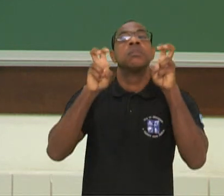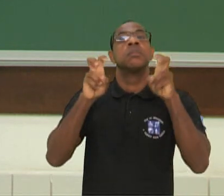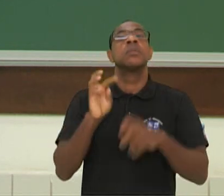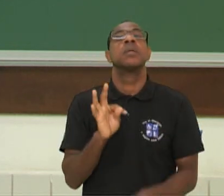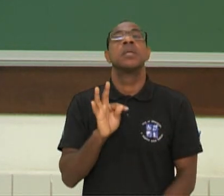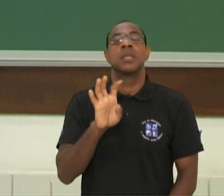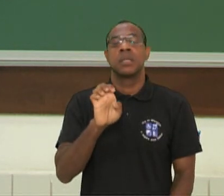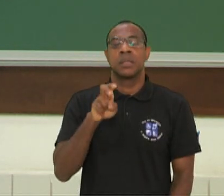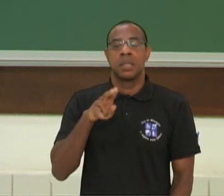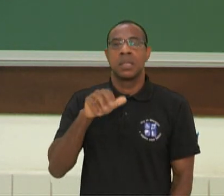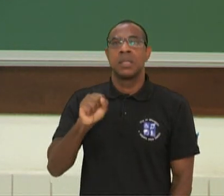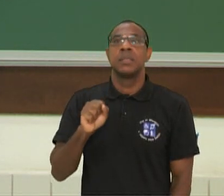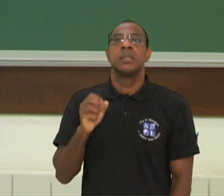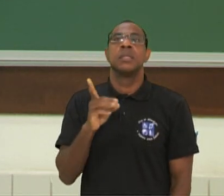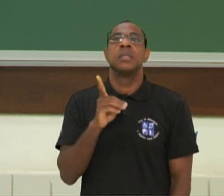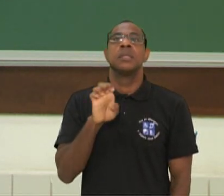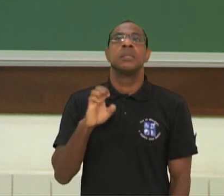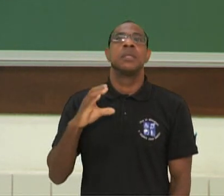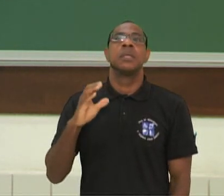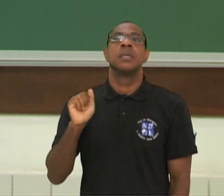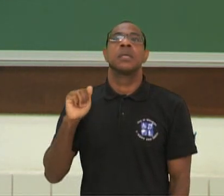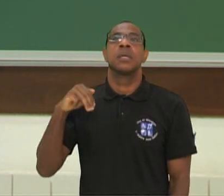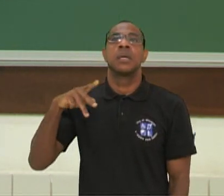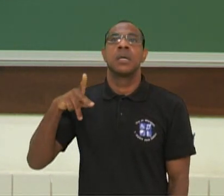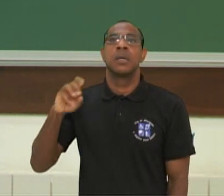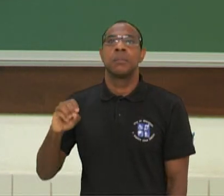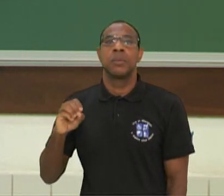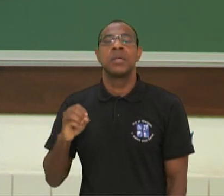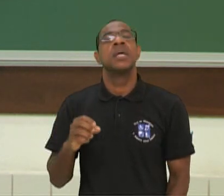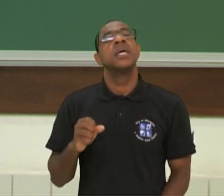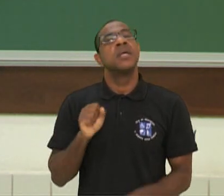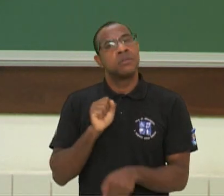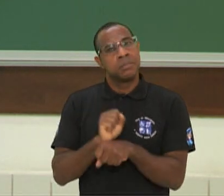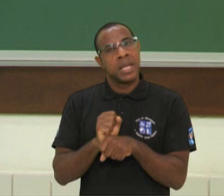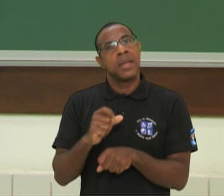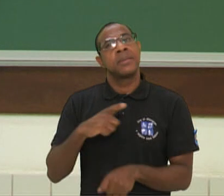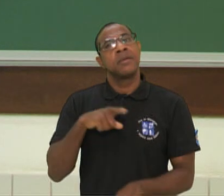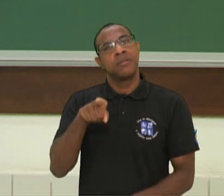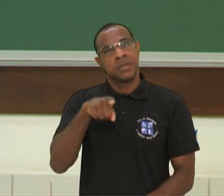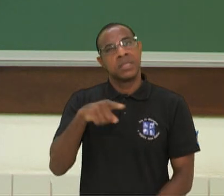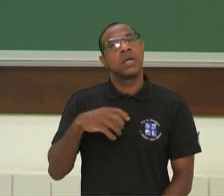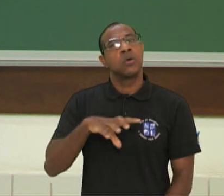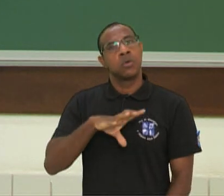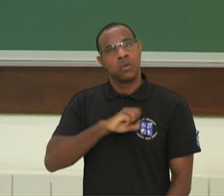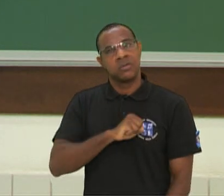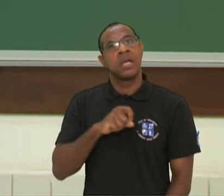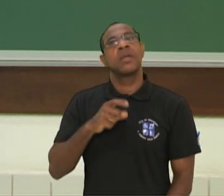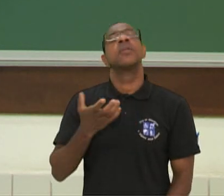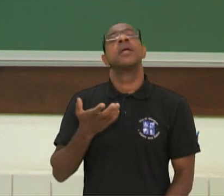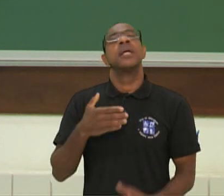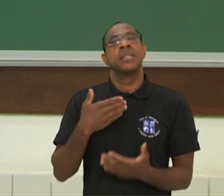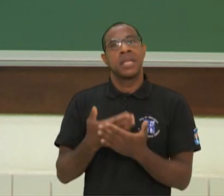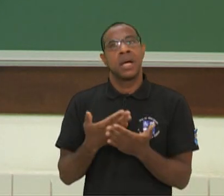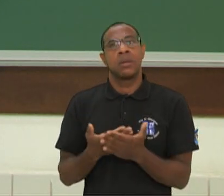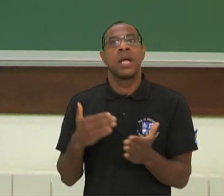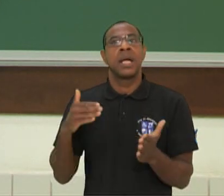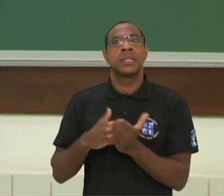de campo. Espero que vocês tenham gostado dessa aula e até a próxima semana. Tchau, tchau a todos.